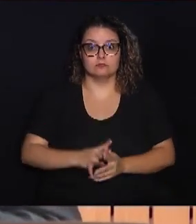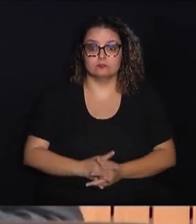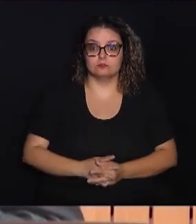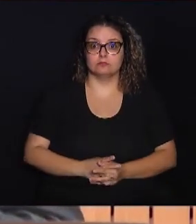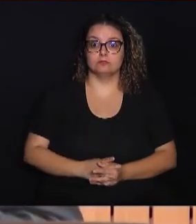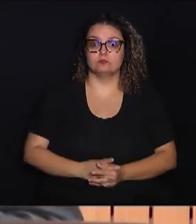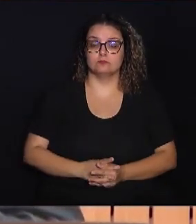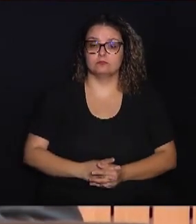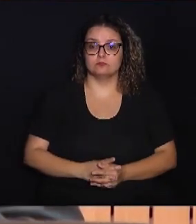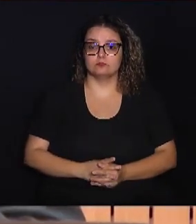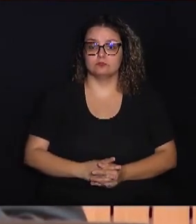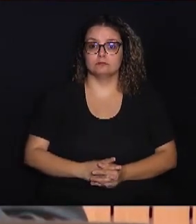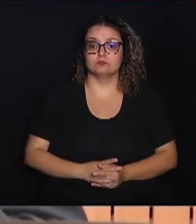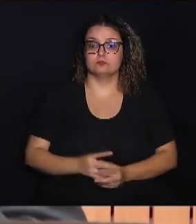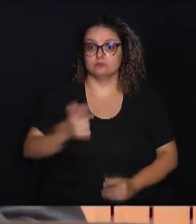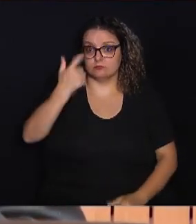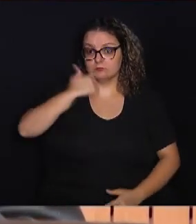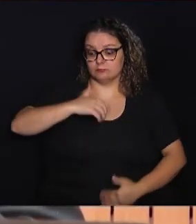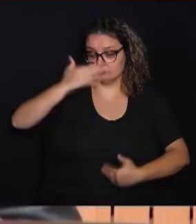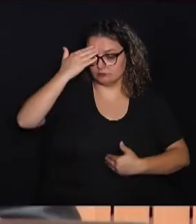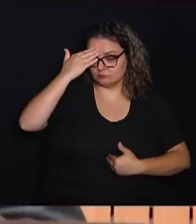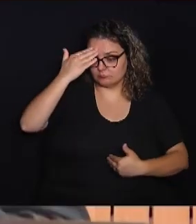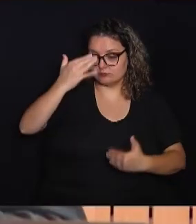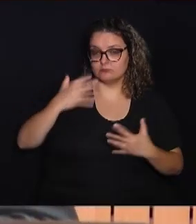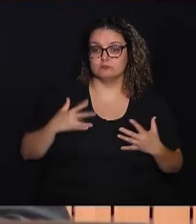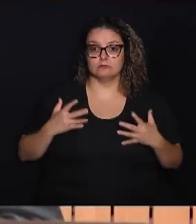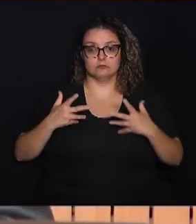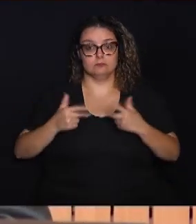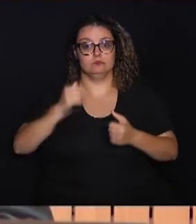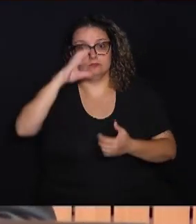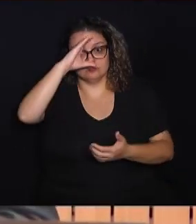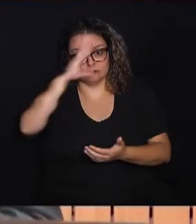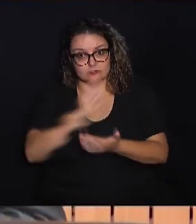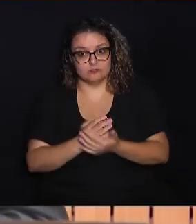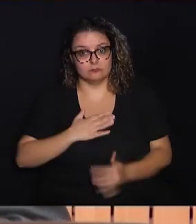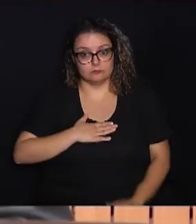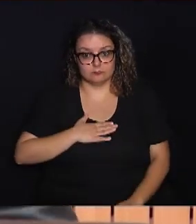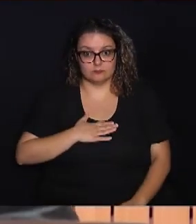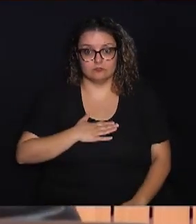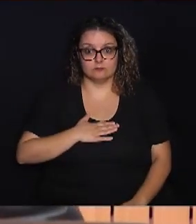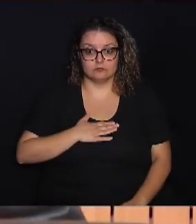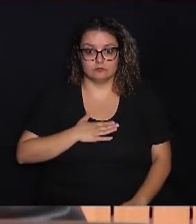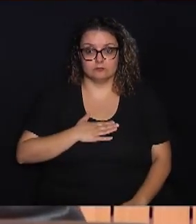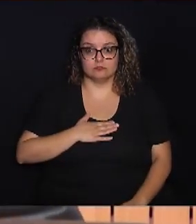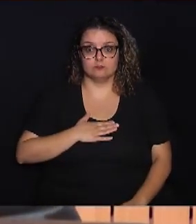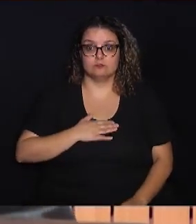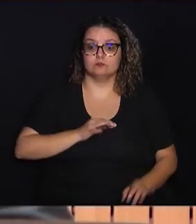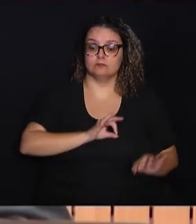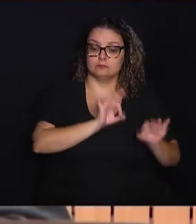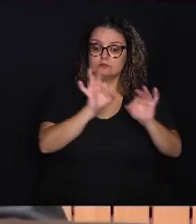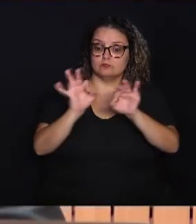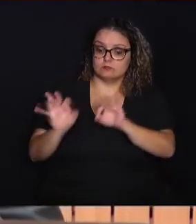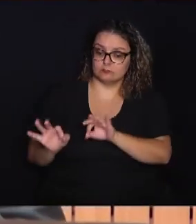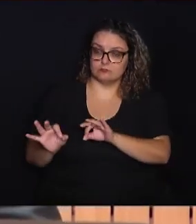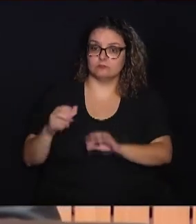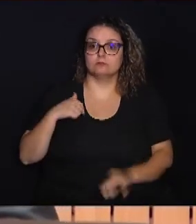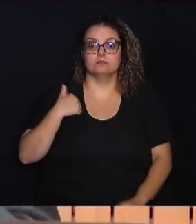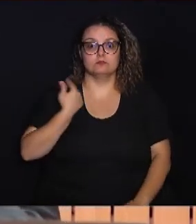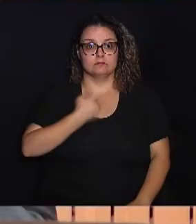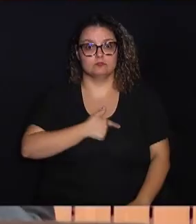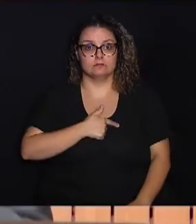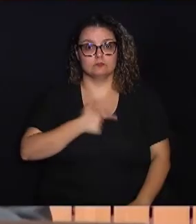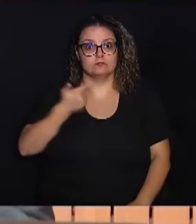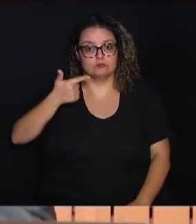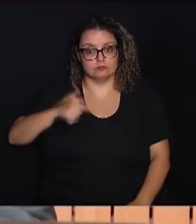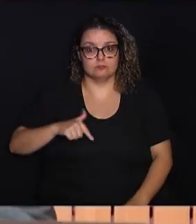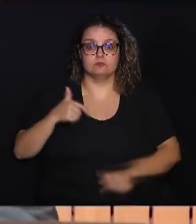e sou muito grato a todos que confiaram a mim que nos acompanham estarei Vereador